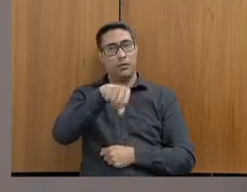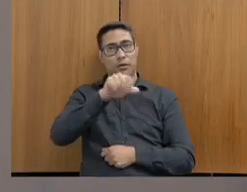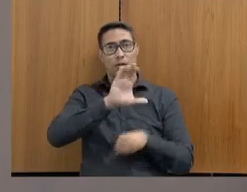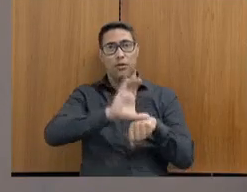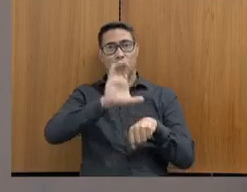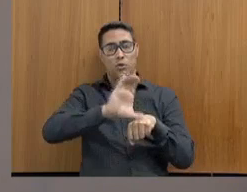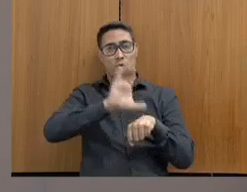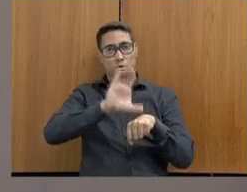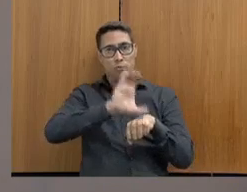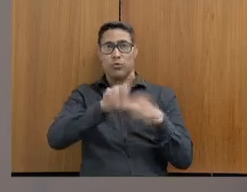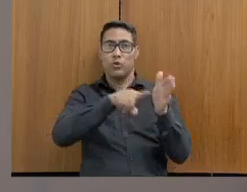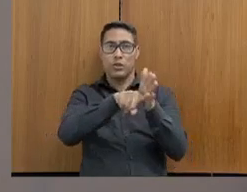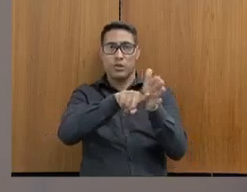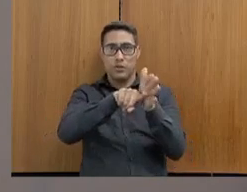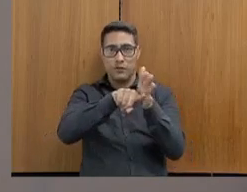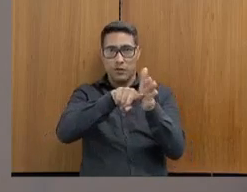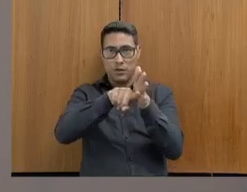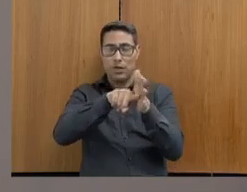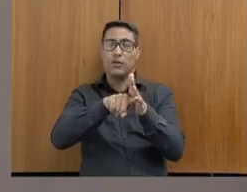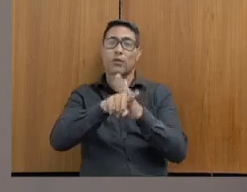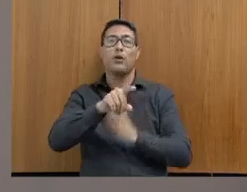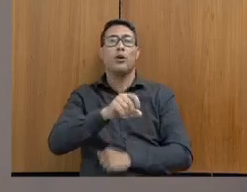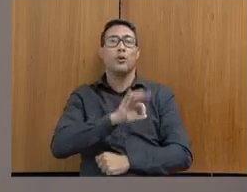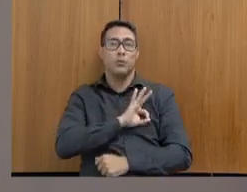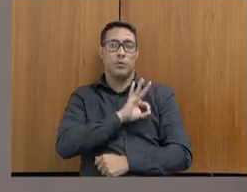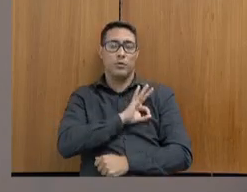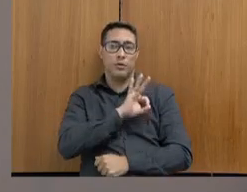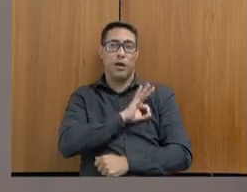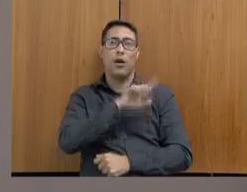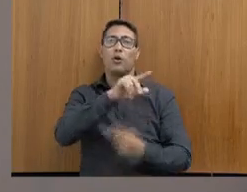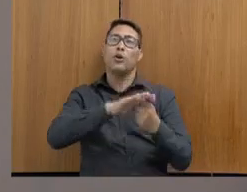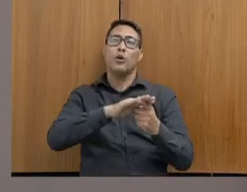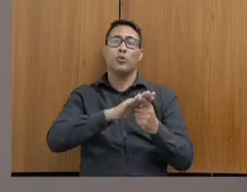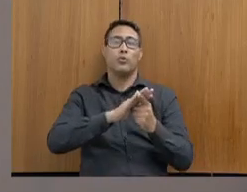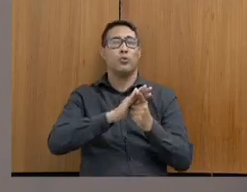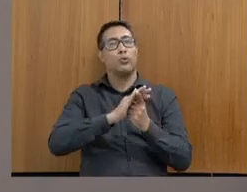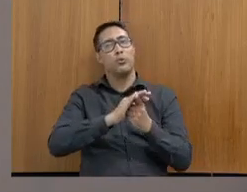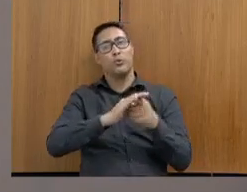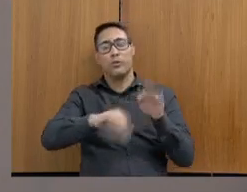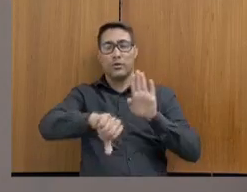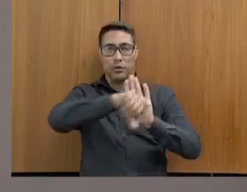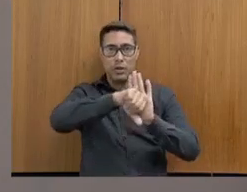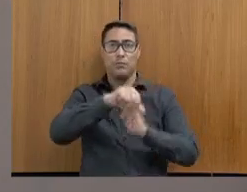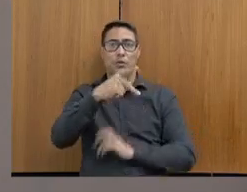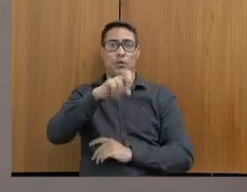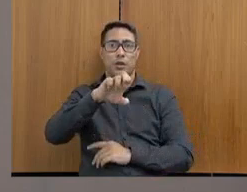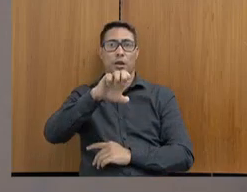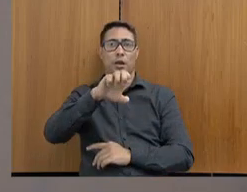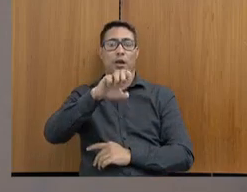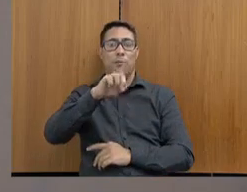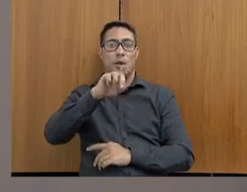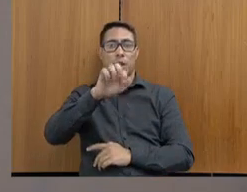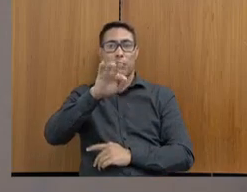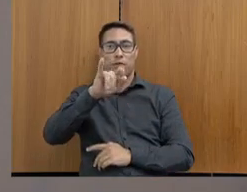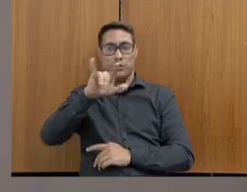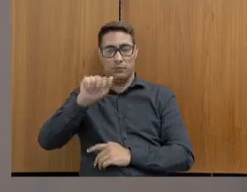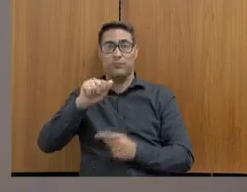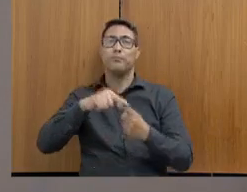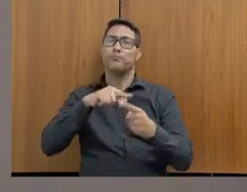curso de Invest um policial nos crimes Pedofilia é também é curso de atendimento ao público né de